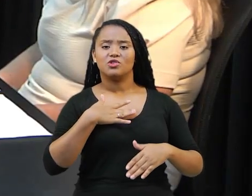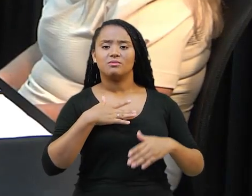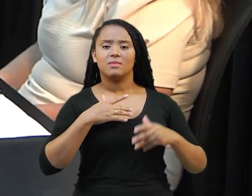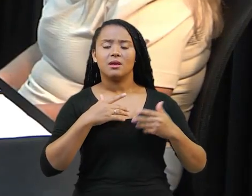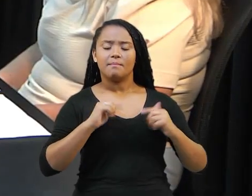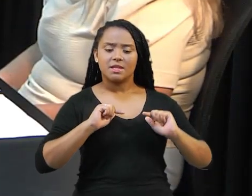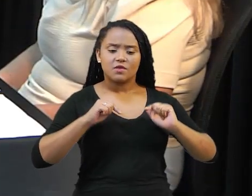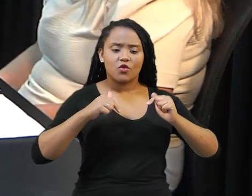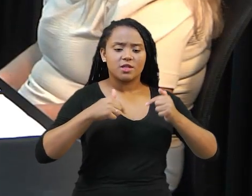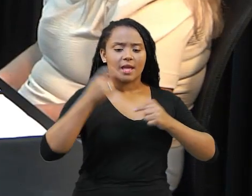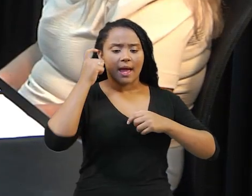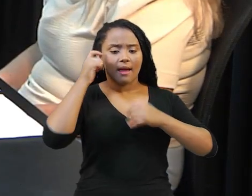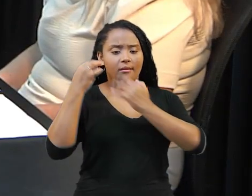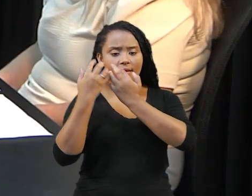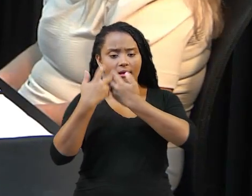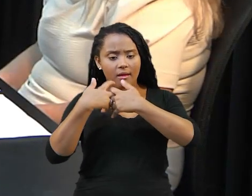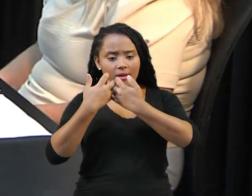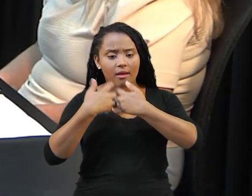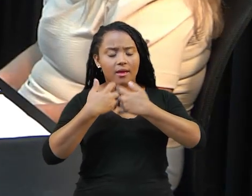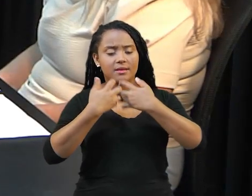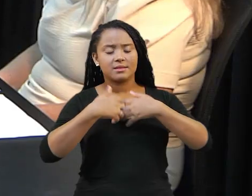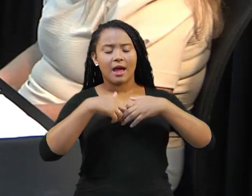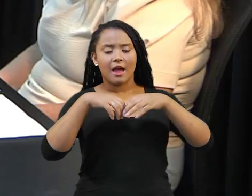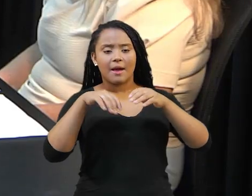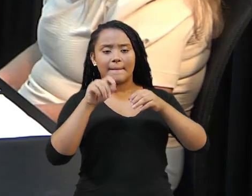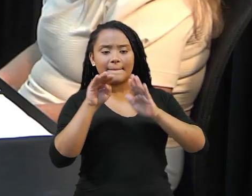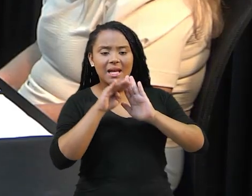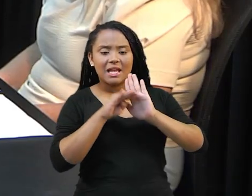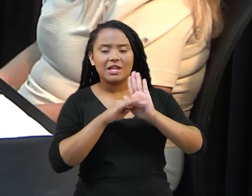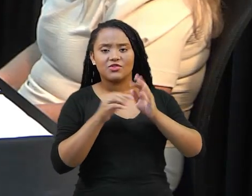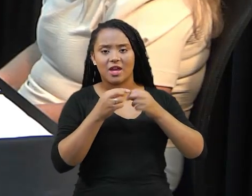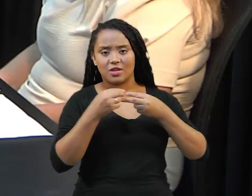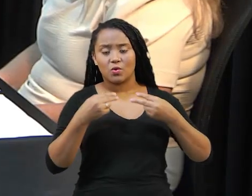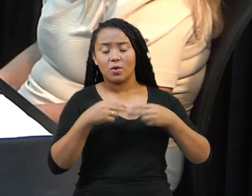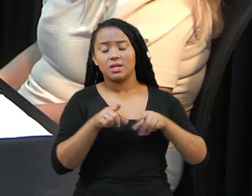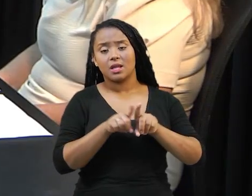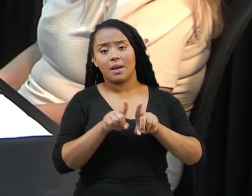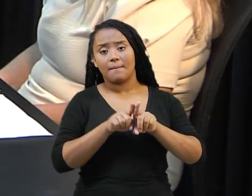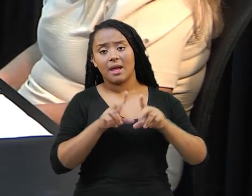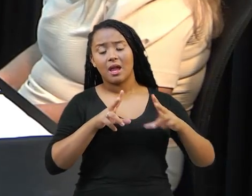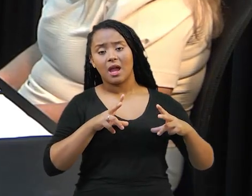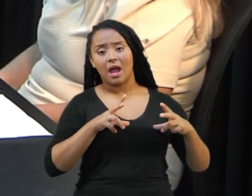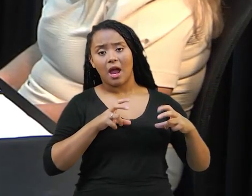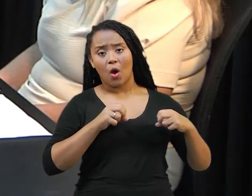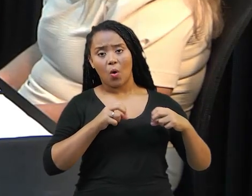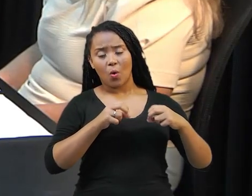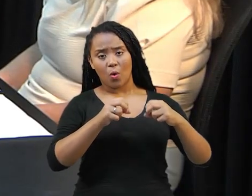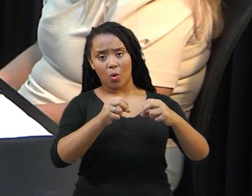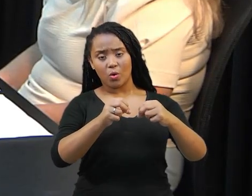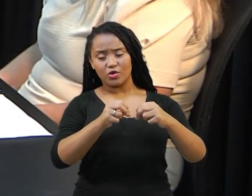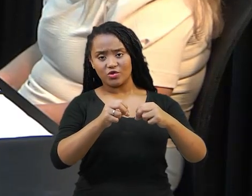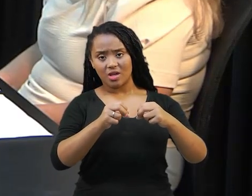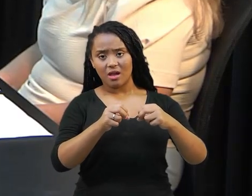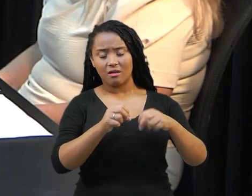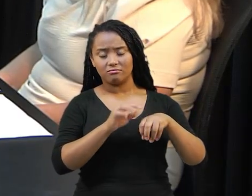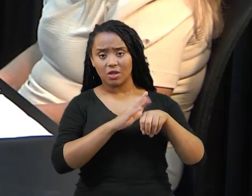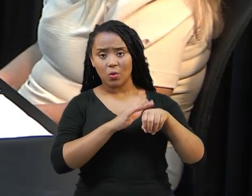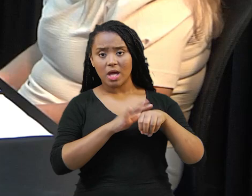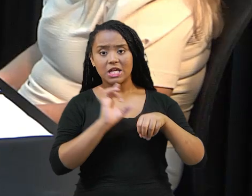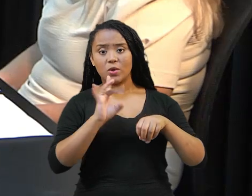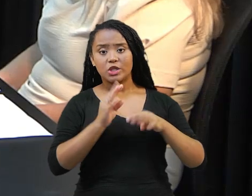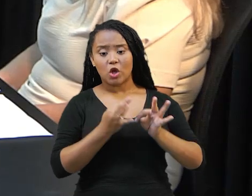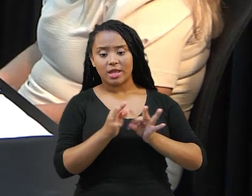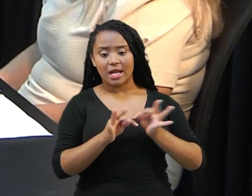E também, a oncologia não é só para ficar tratando, né? Como a gente fala para os pacientes também. Melhor é a gente prevenir.